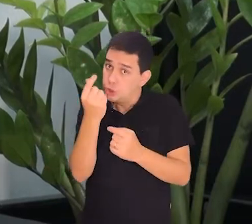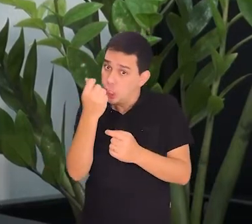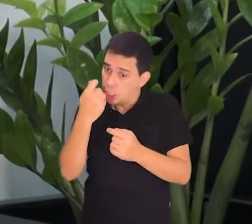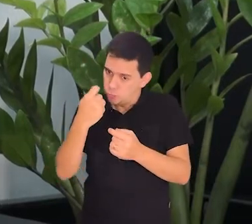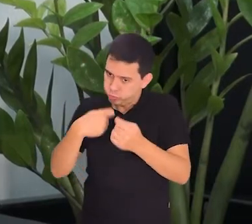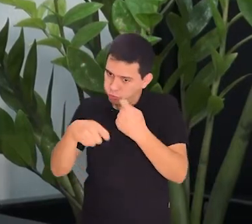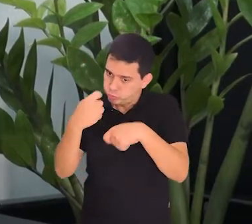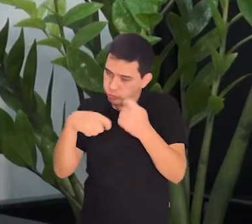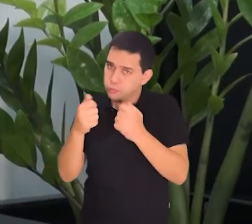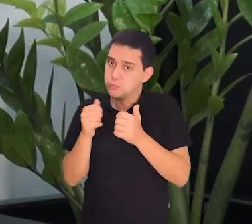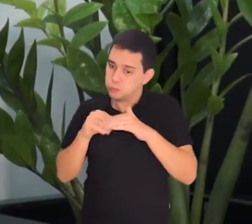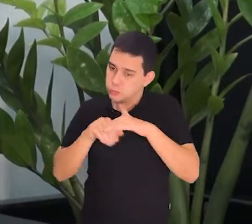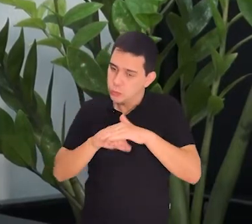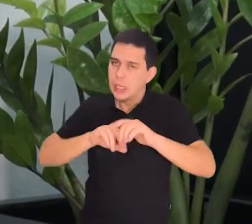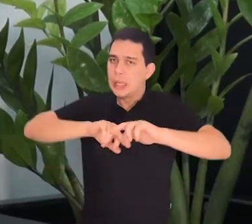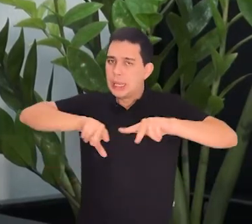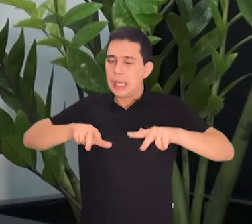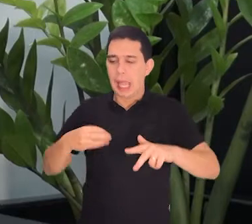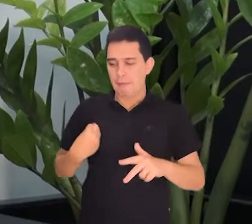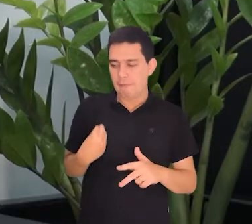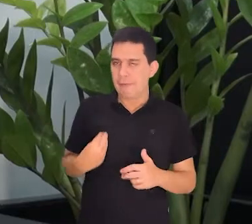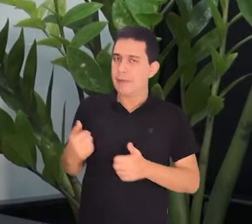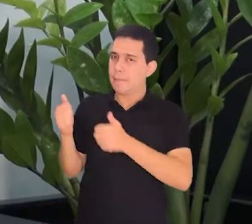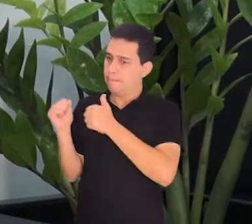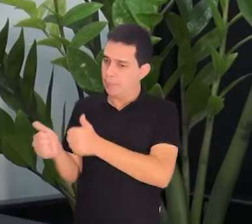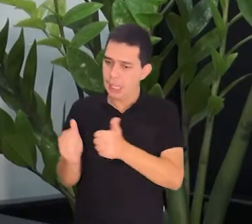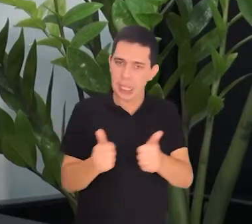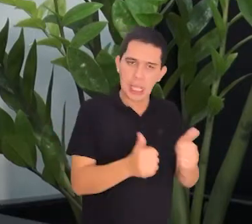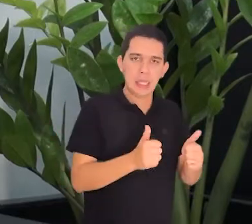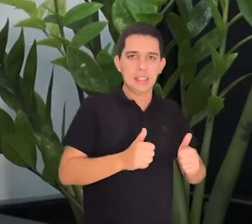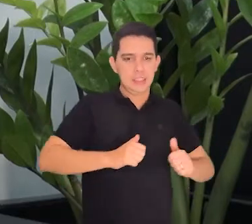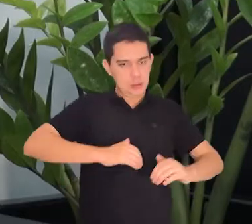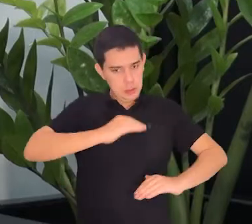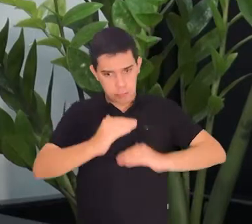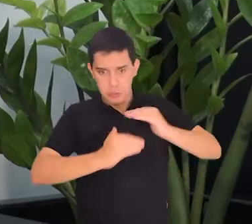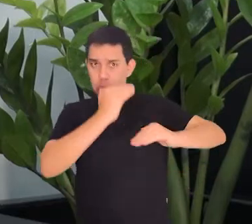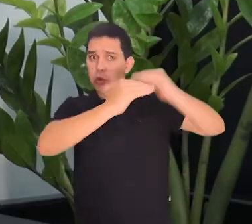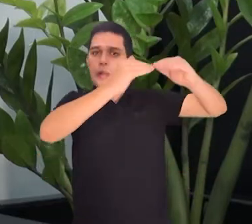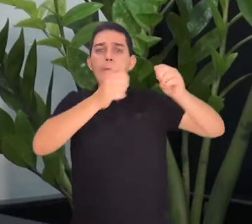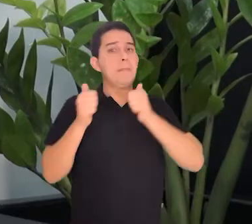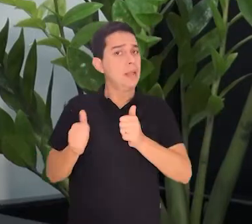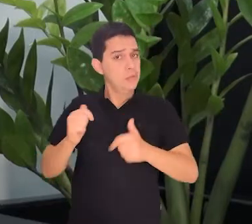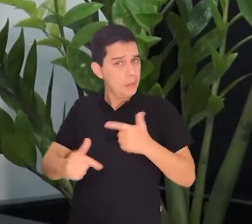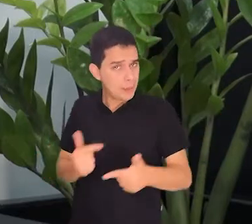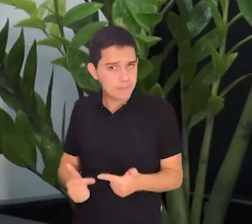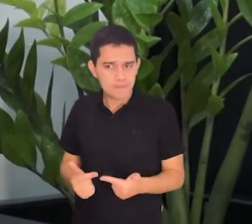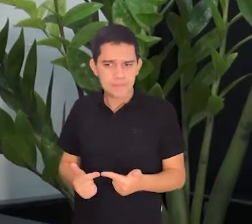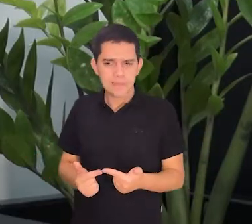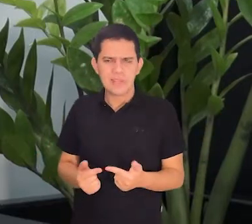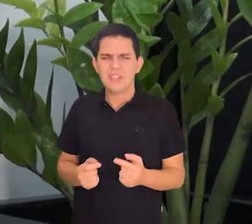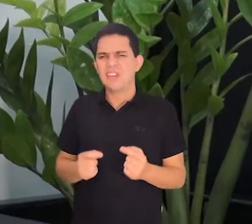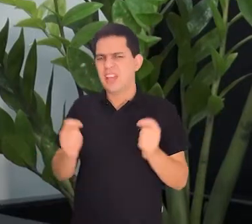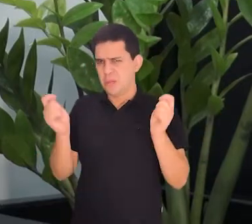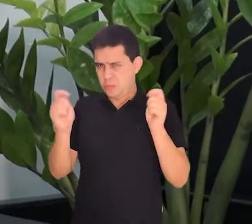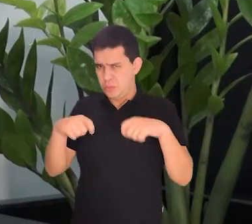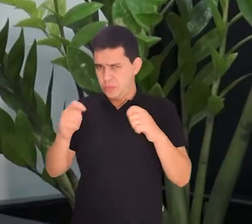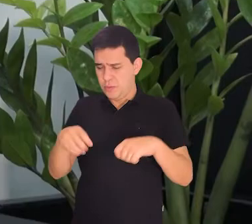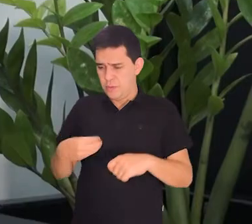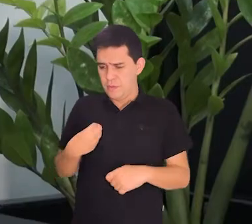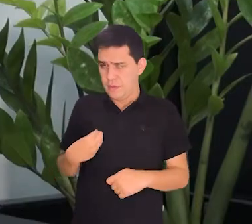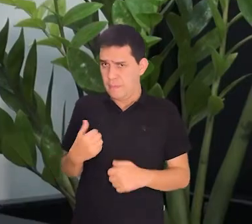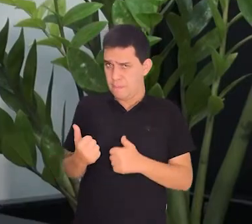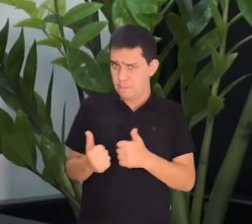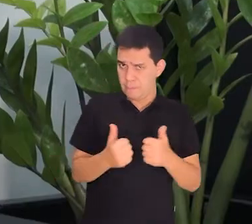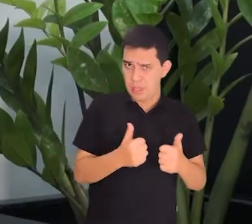um equilíbrio maior e ganho de desempenho e produtividade no trabalho. Afinal, é possível viver